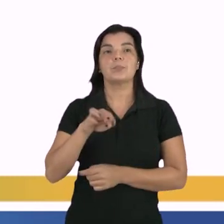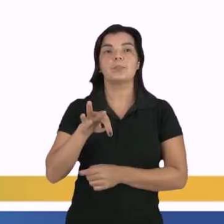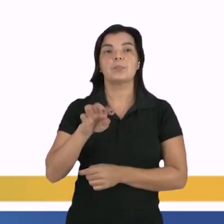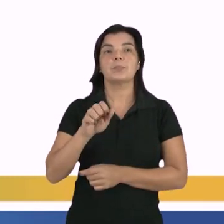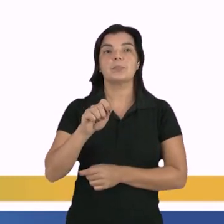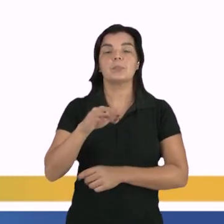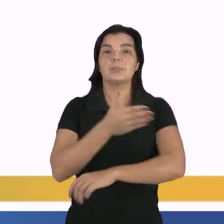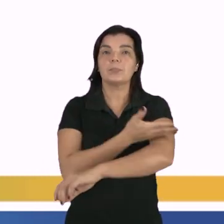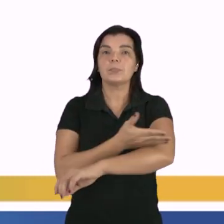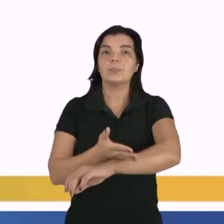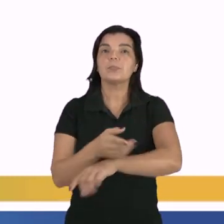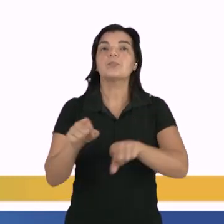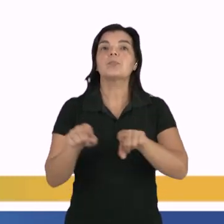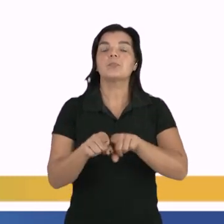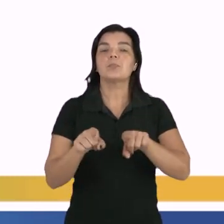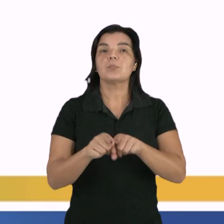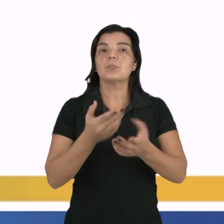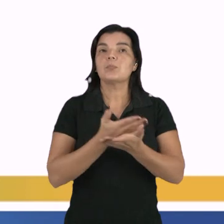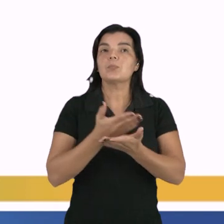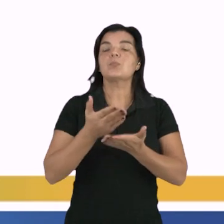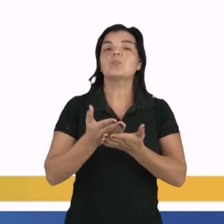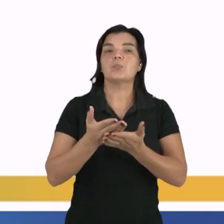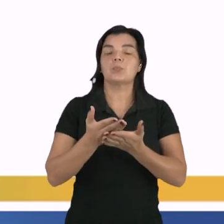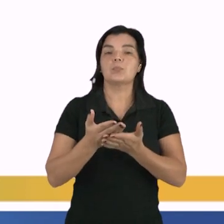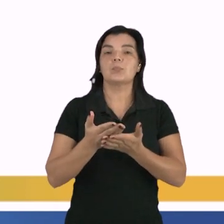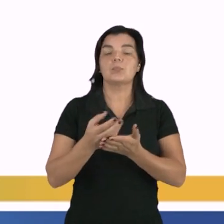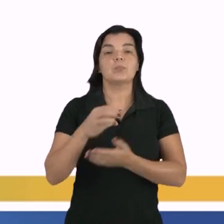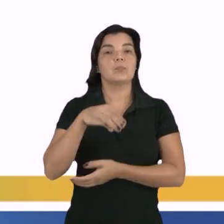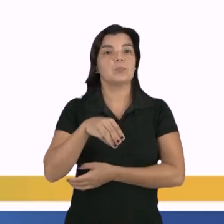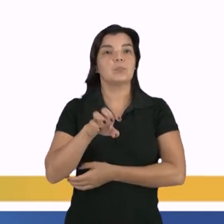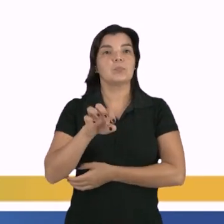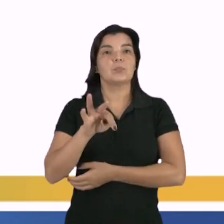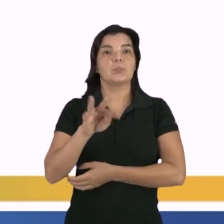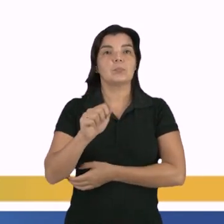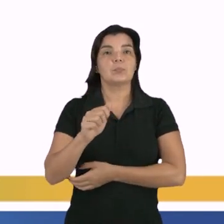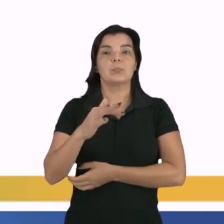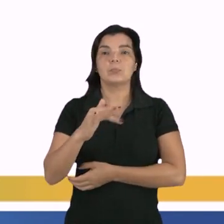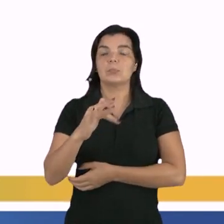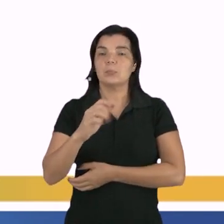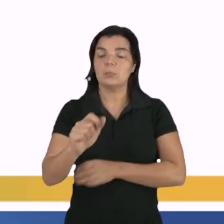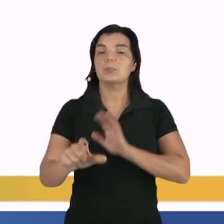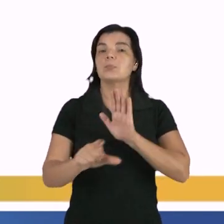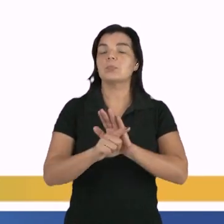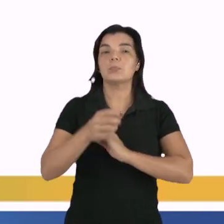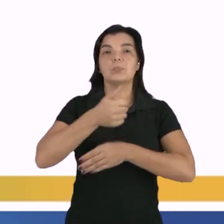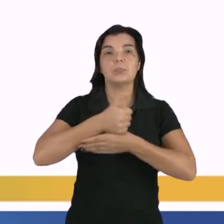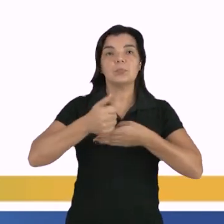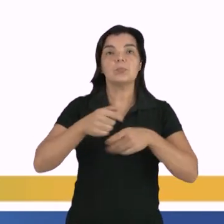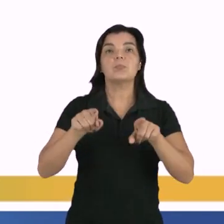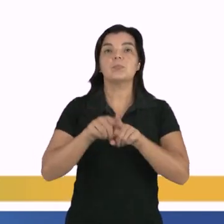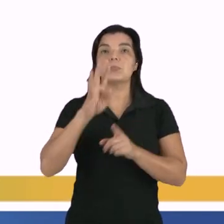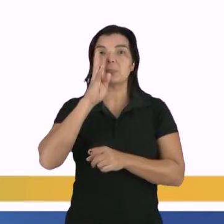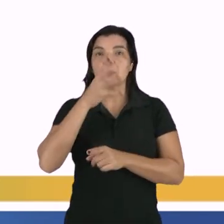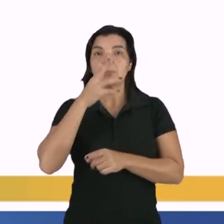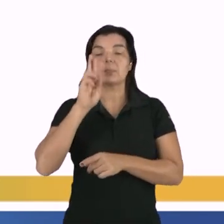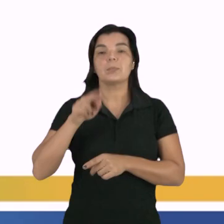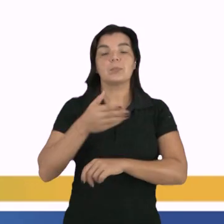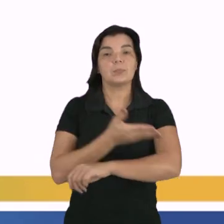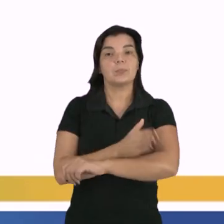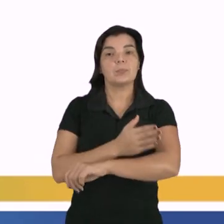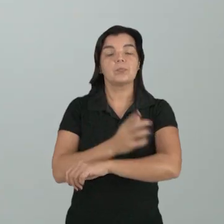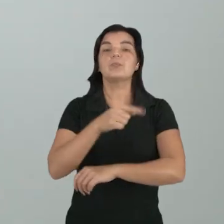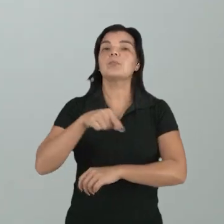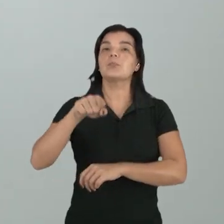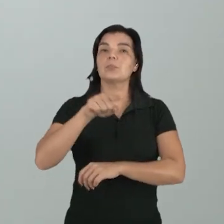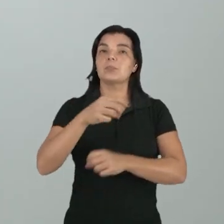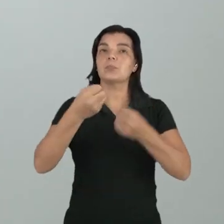dos Costumes, onde ele vai falar qual é o princípio metafísico do qual deriva a lei moral, e a Crítica da Razão Prática.